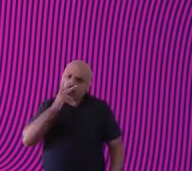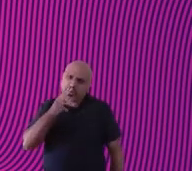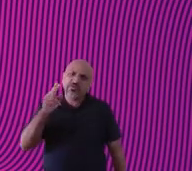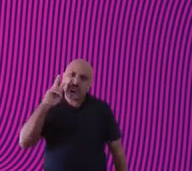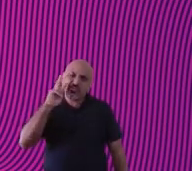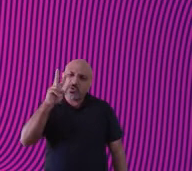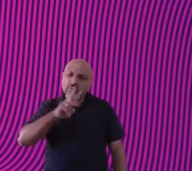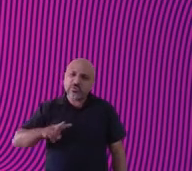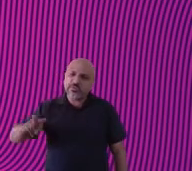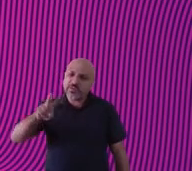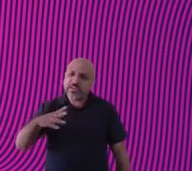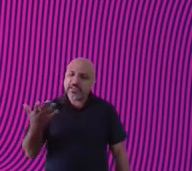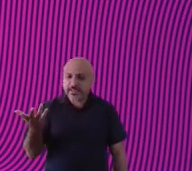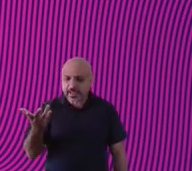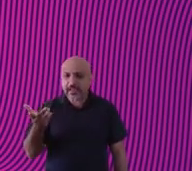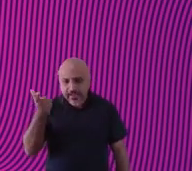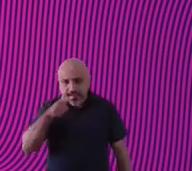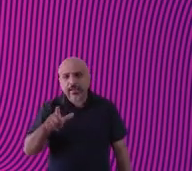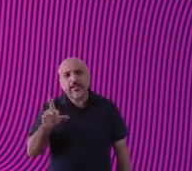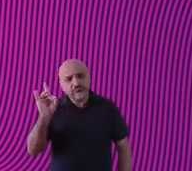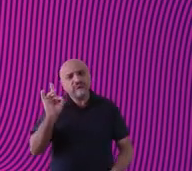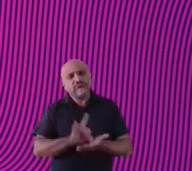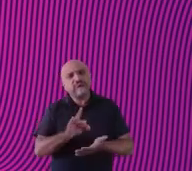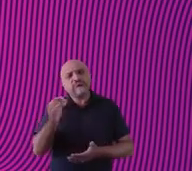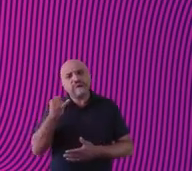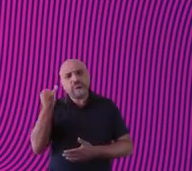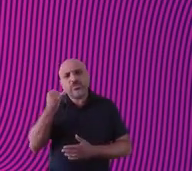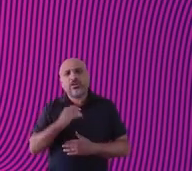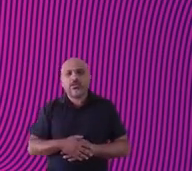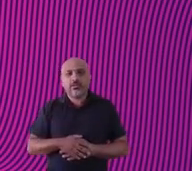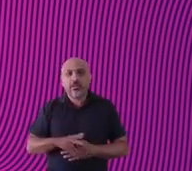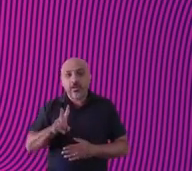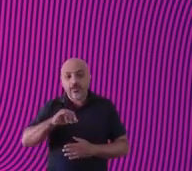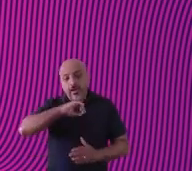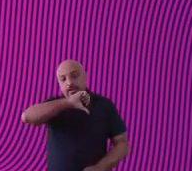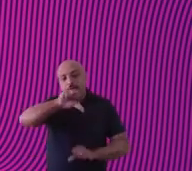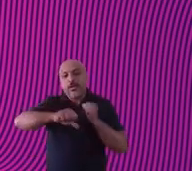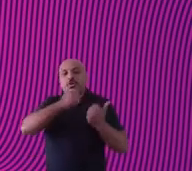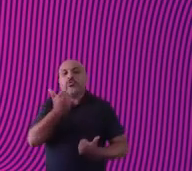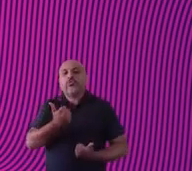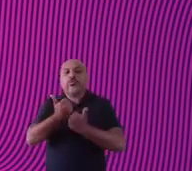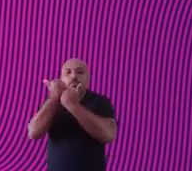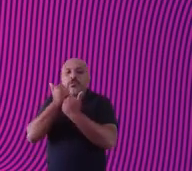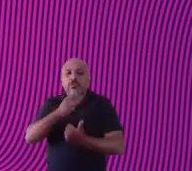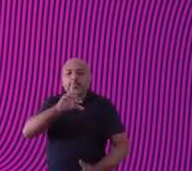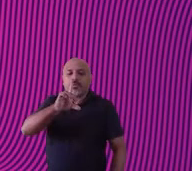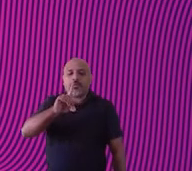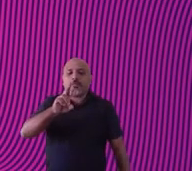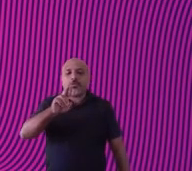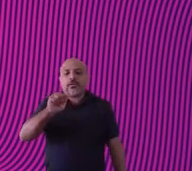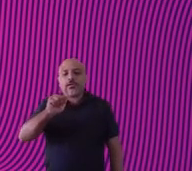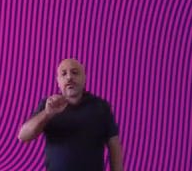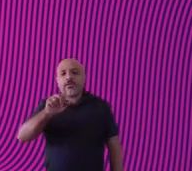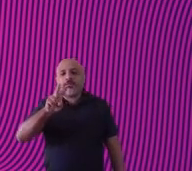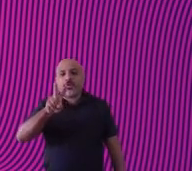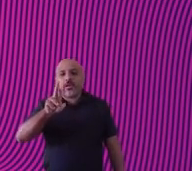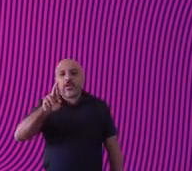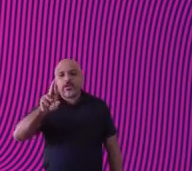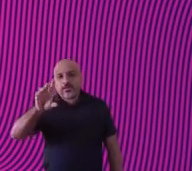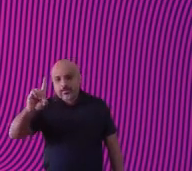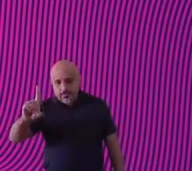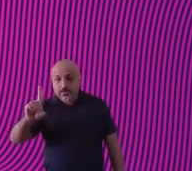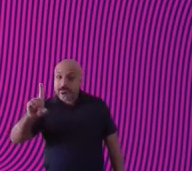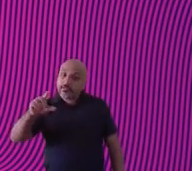ponto de vista é ele é factível se vai ser substituído pelo dar a vrt a gente vai ter que